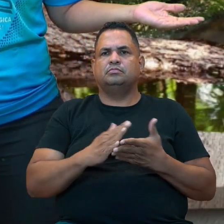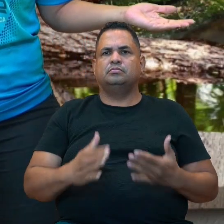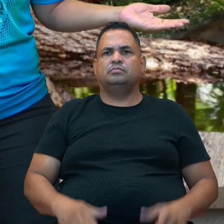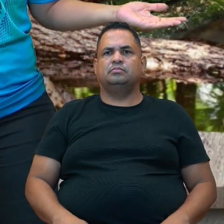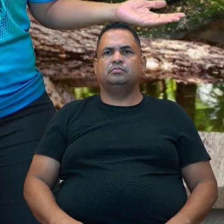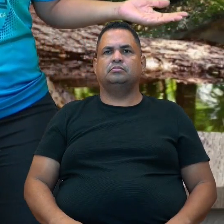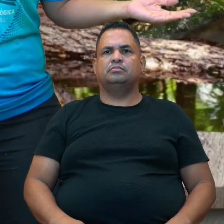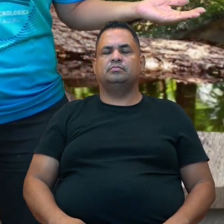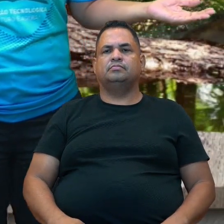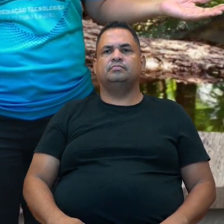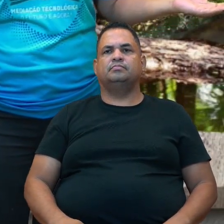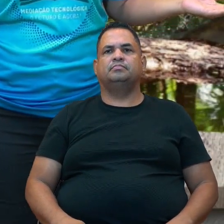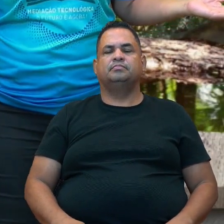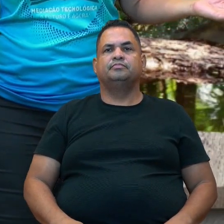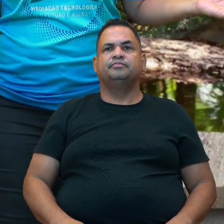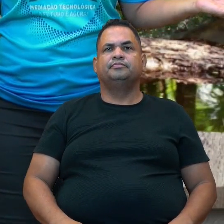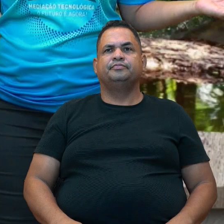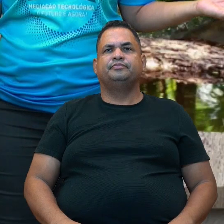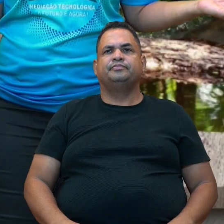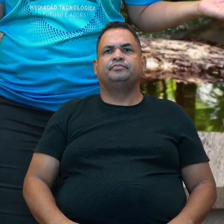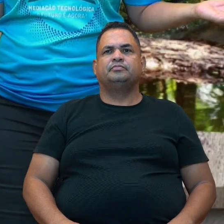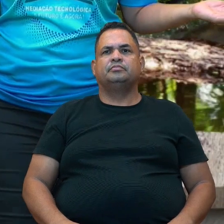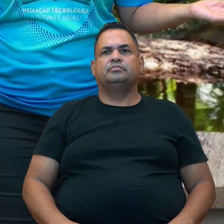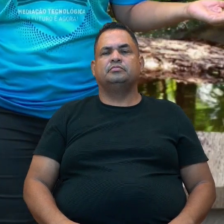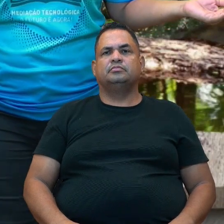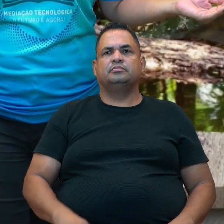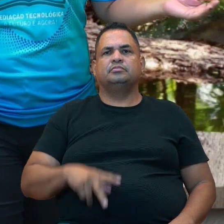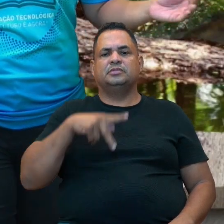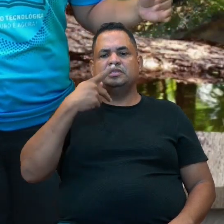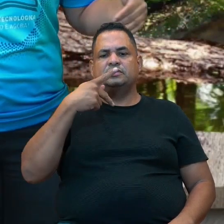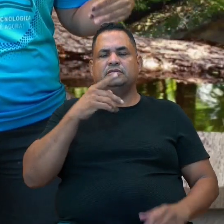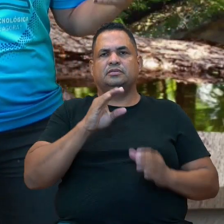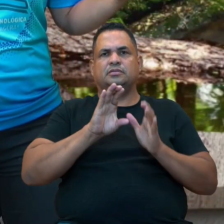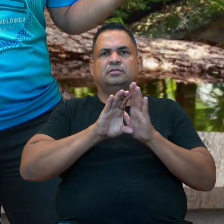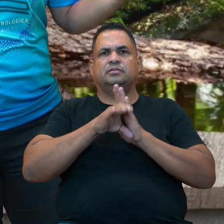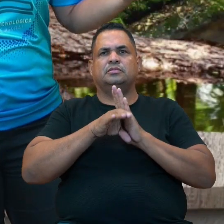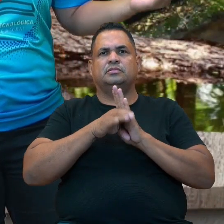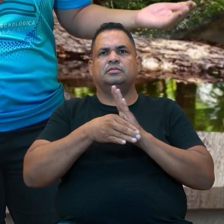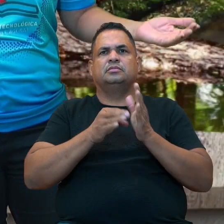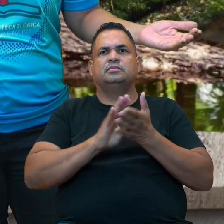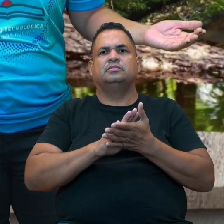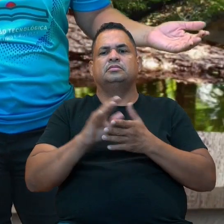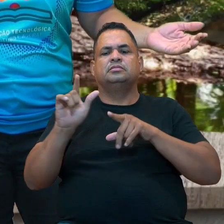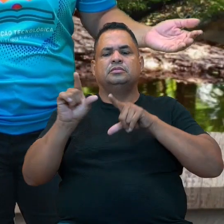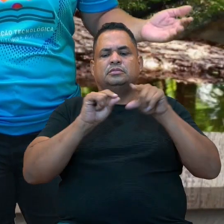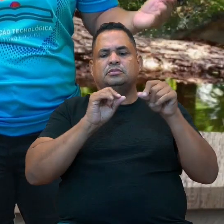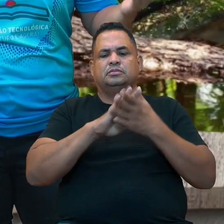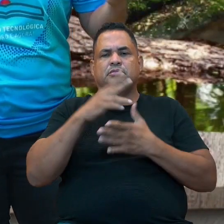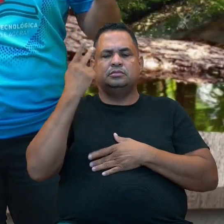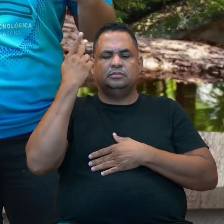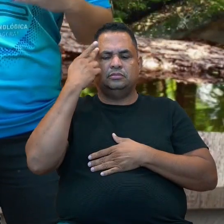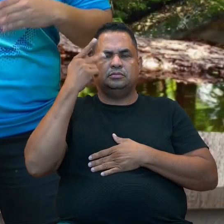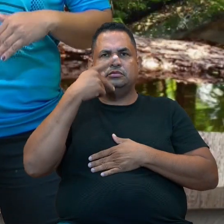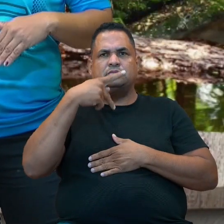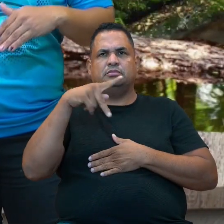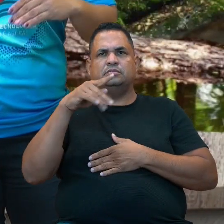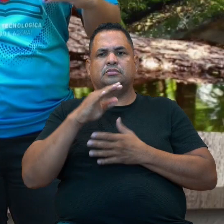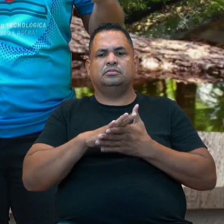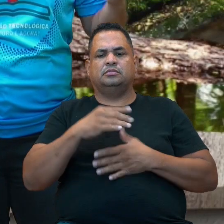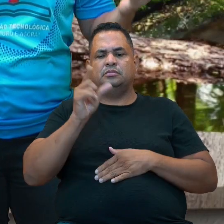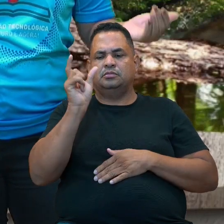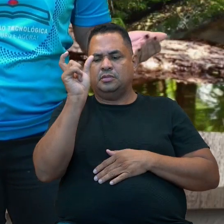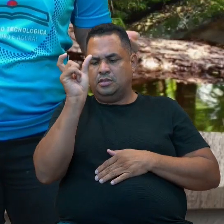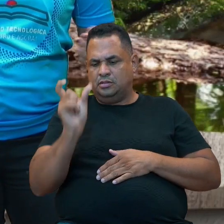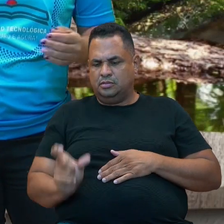vivo, não é? Então, a gente fala aí desse conceito de seleção natural para os indivíduos que vão estar